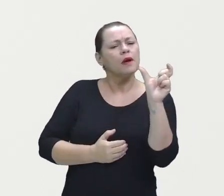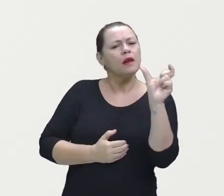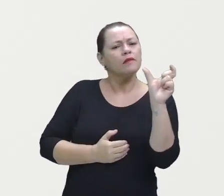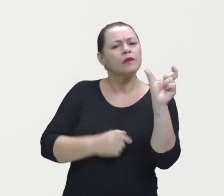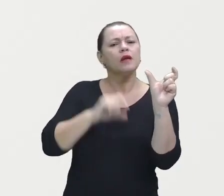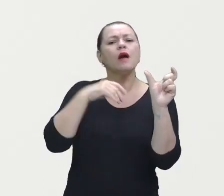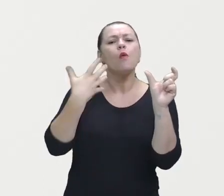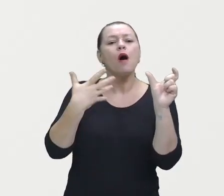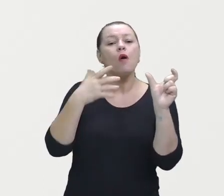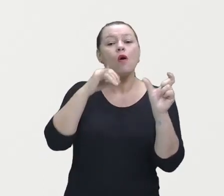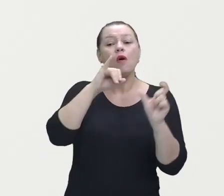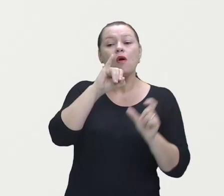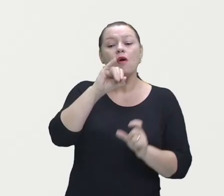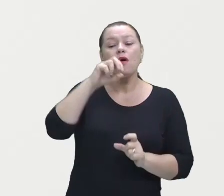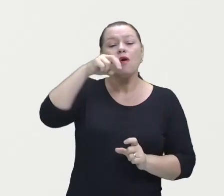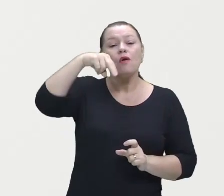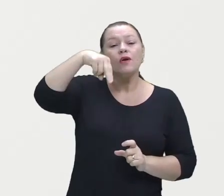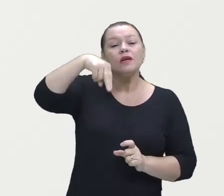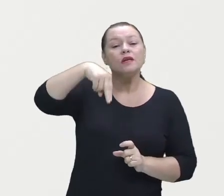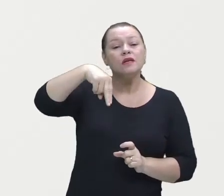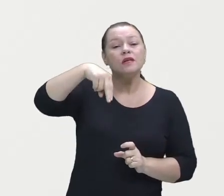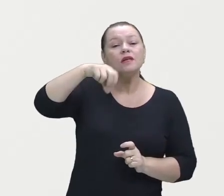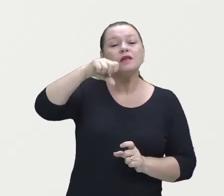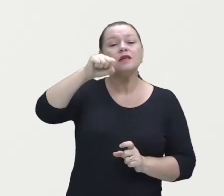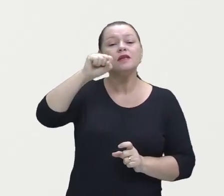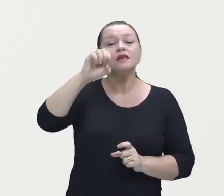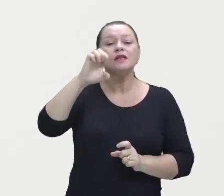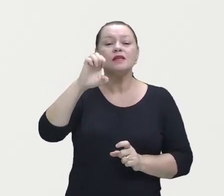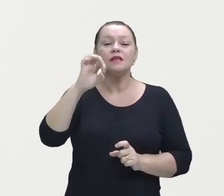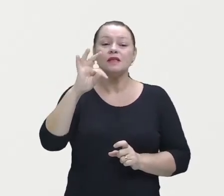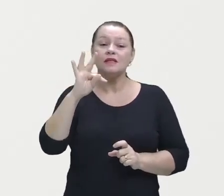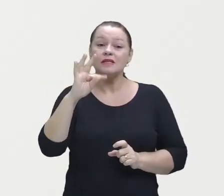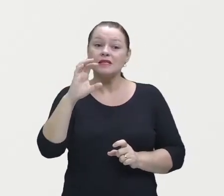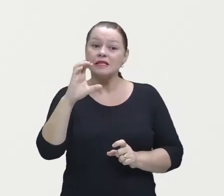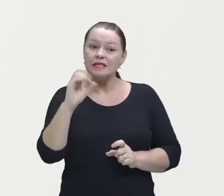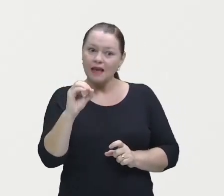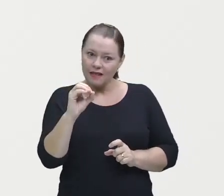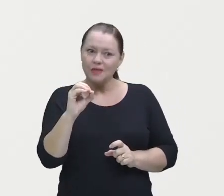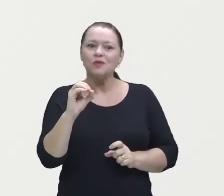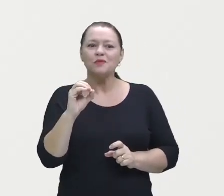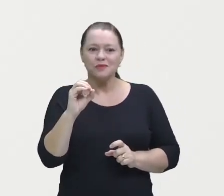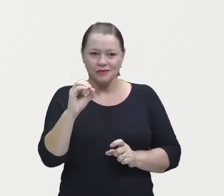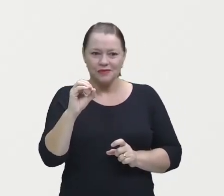Inseto. Olha só, o mesmo início, o mesmo som.